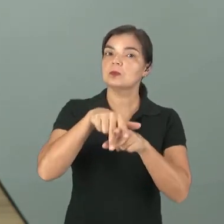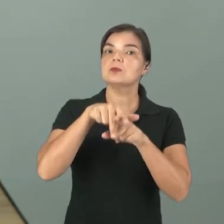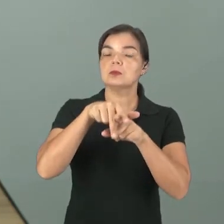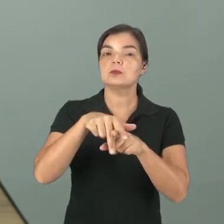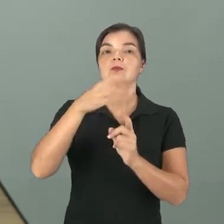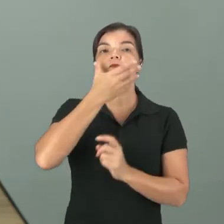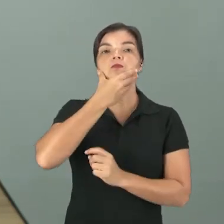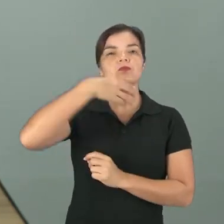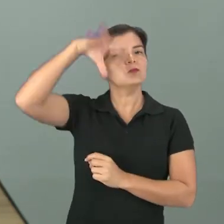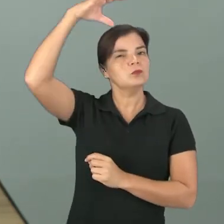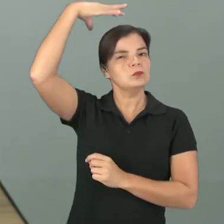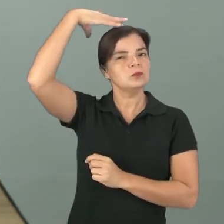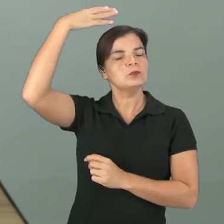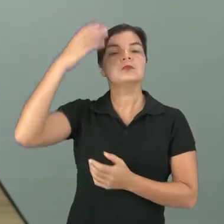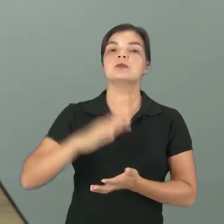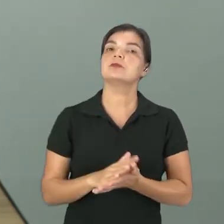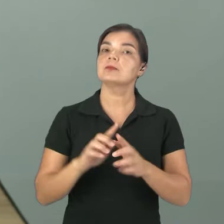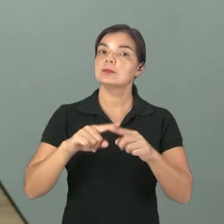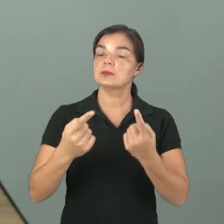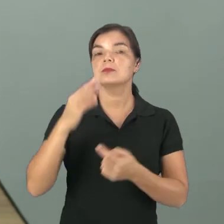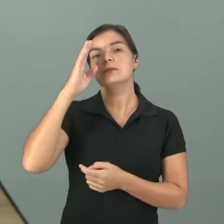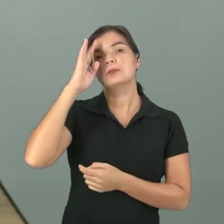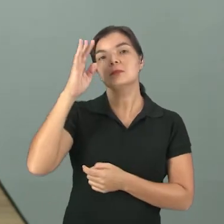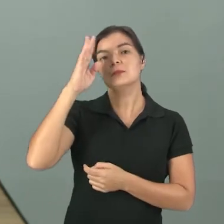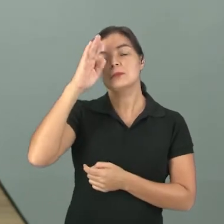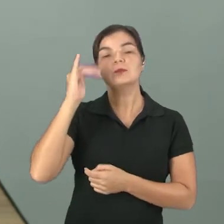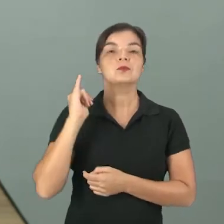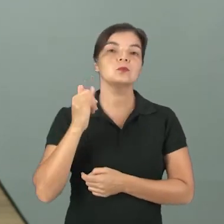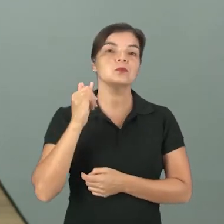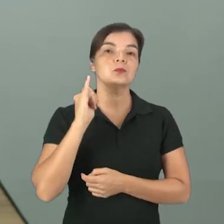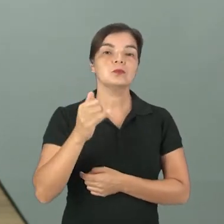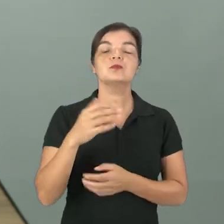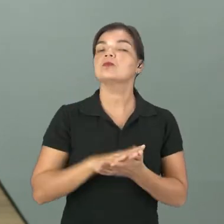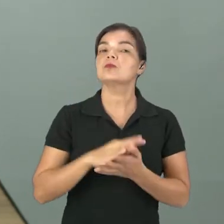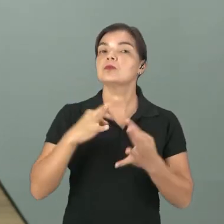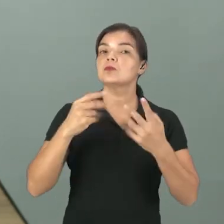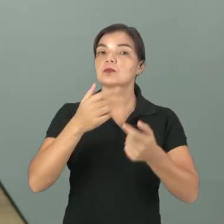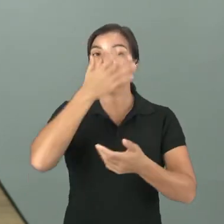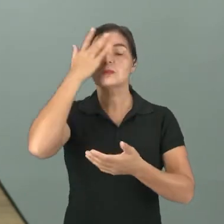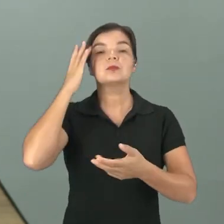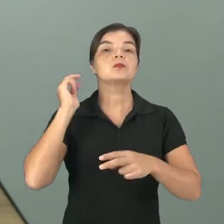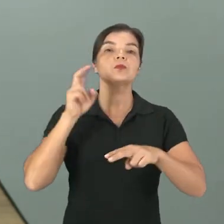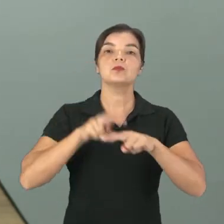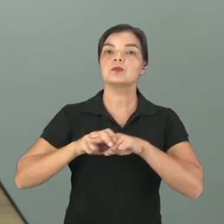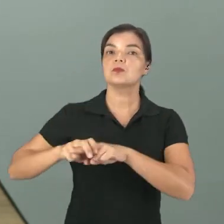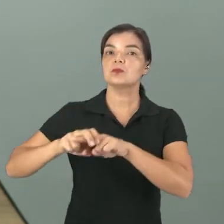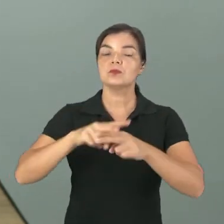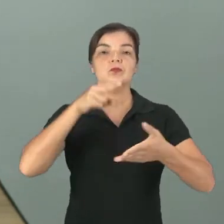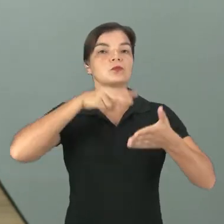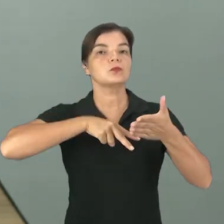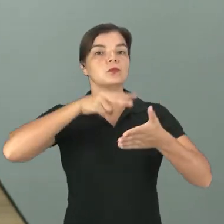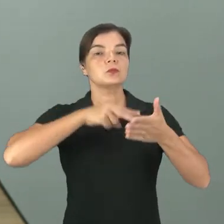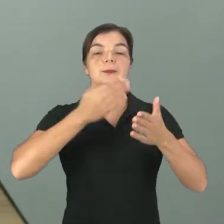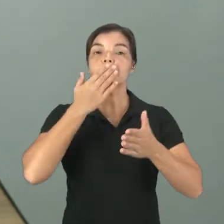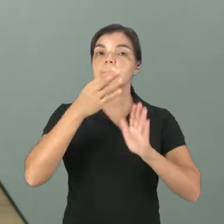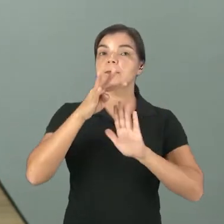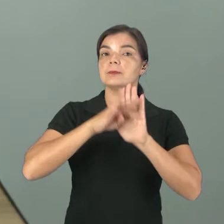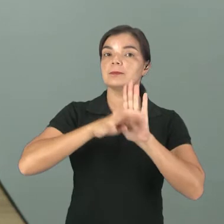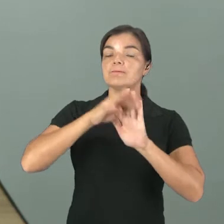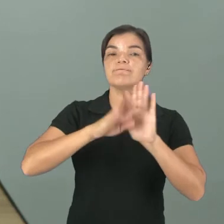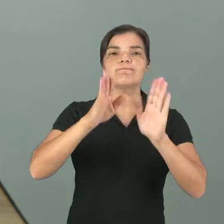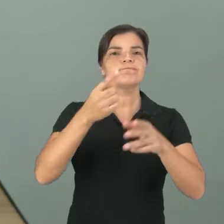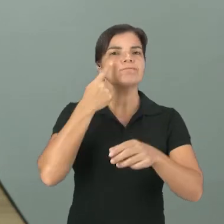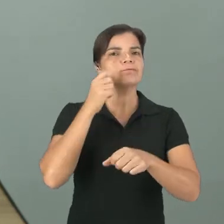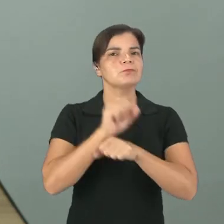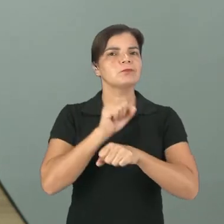dele príncipes, não é verdade? Mas nos contos isso é muito comum. Todos os leitores, ao sentarem e a se deleitarem nesse tipo de texto, eles